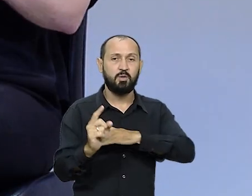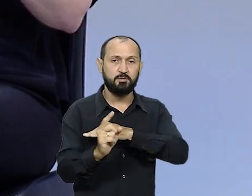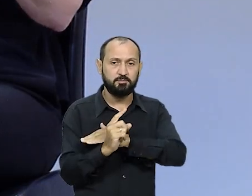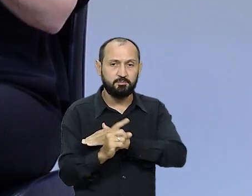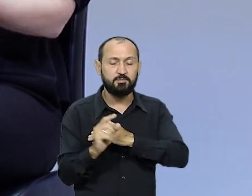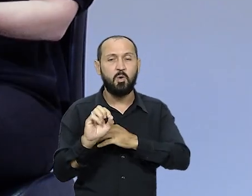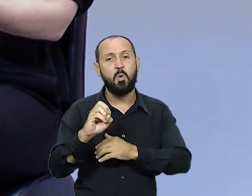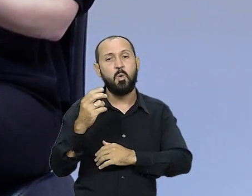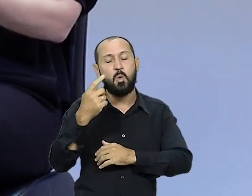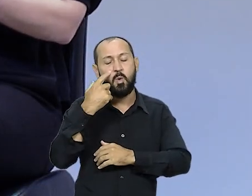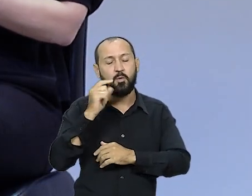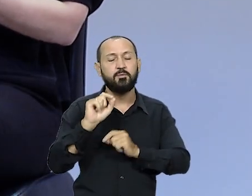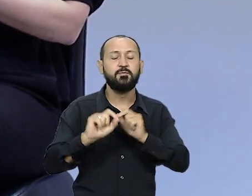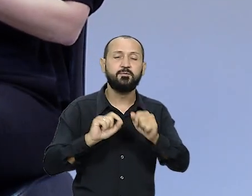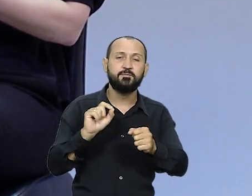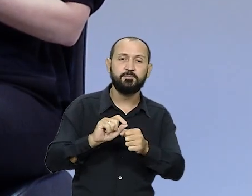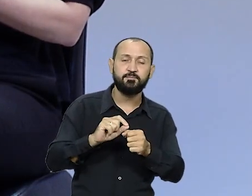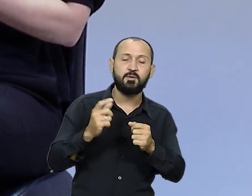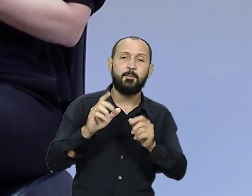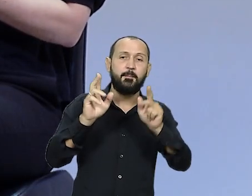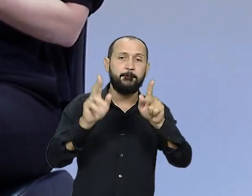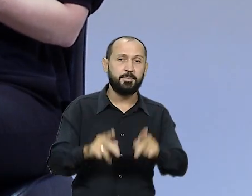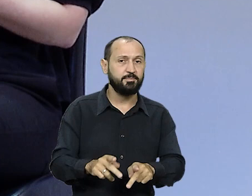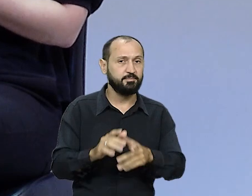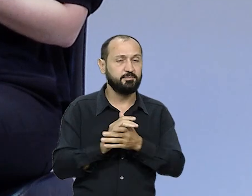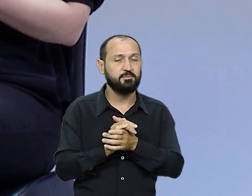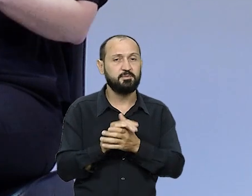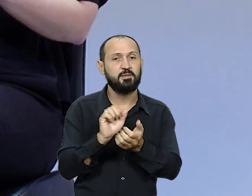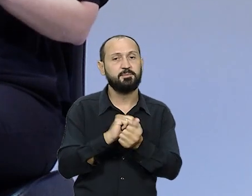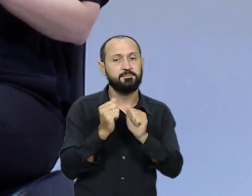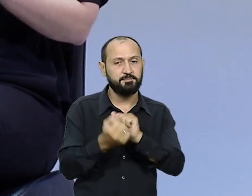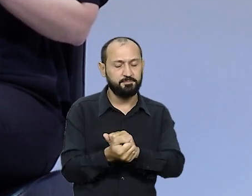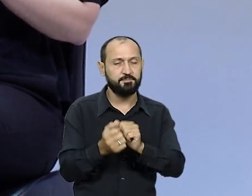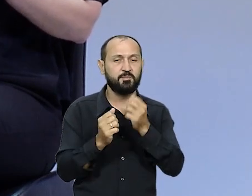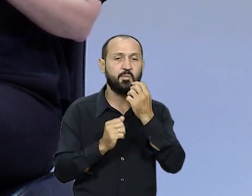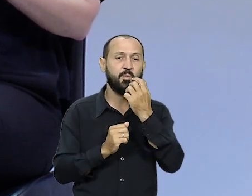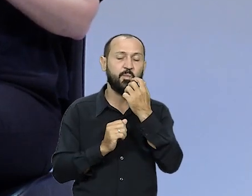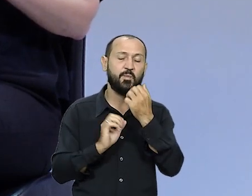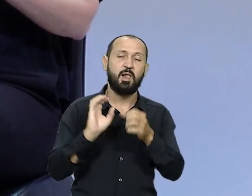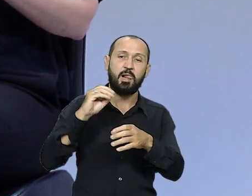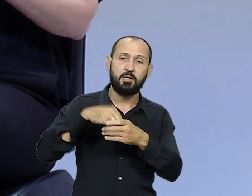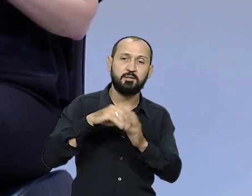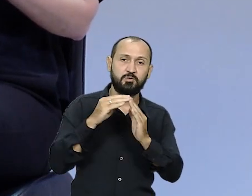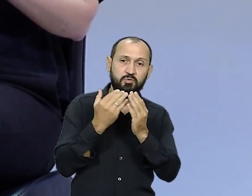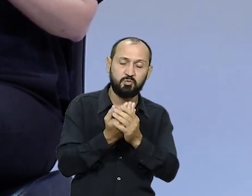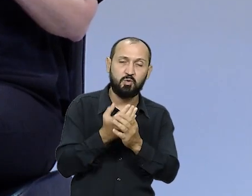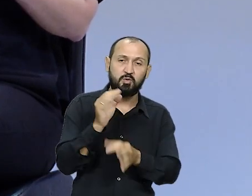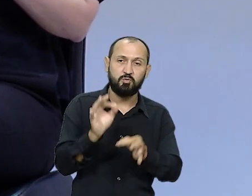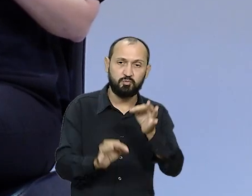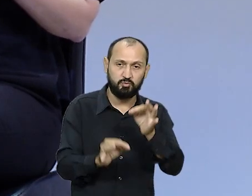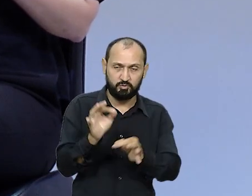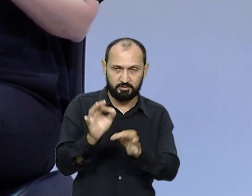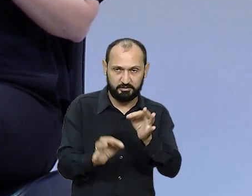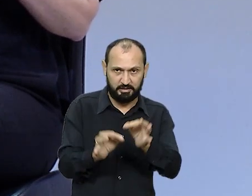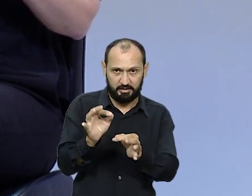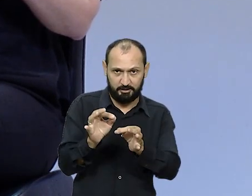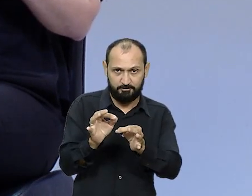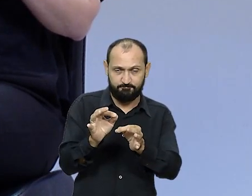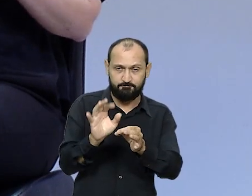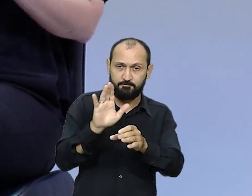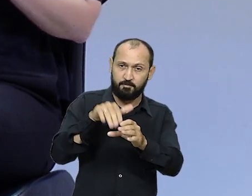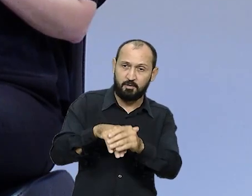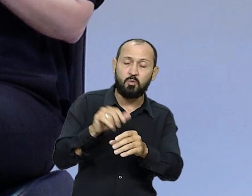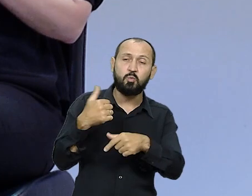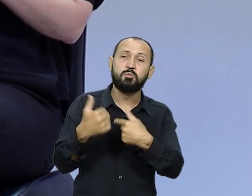o atendimento ou a contraprestação para a população adequada. Dentro da Escola Judiciária Eleitoral,